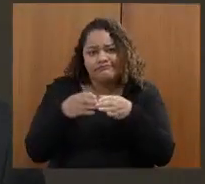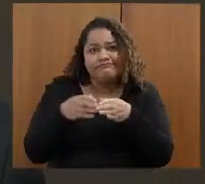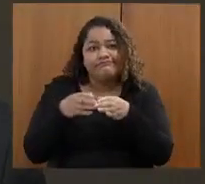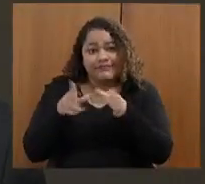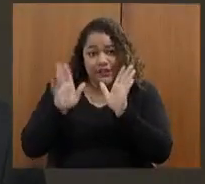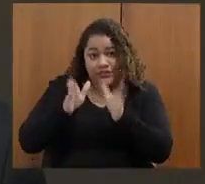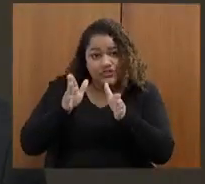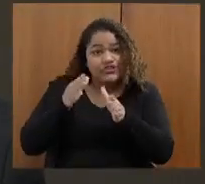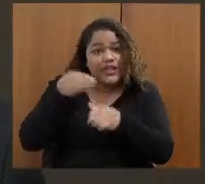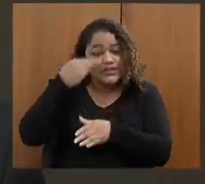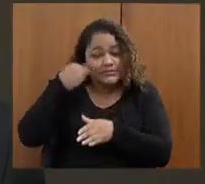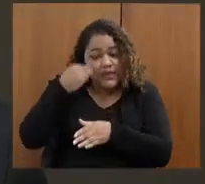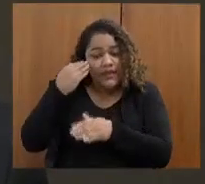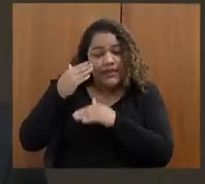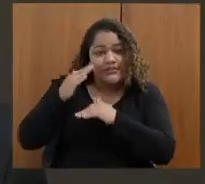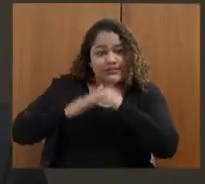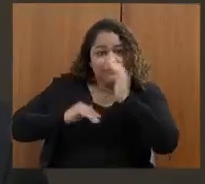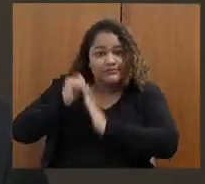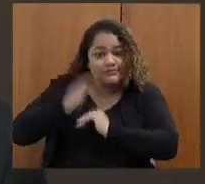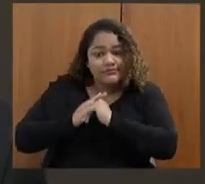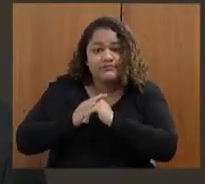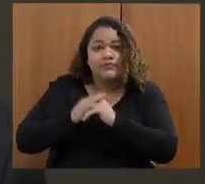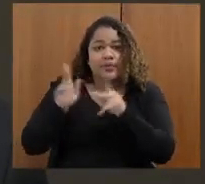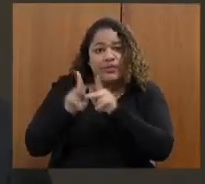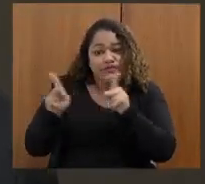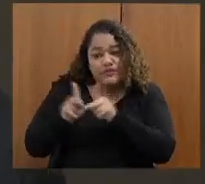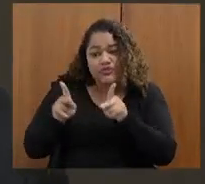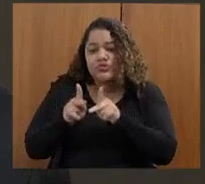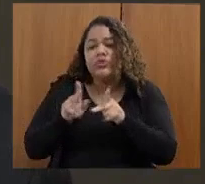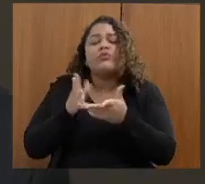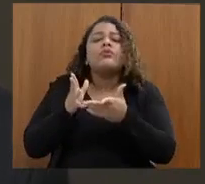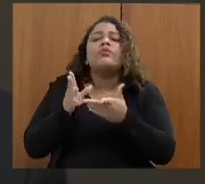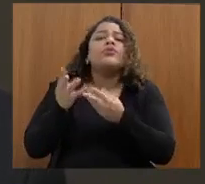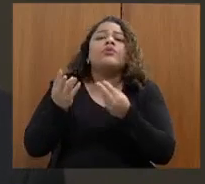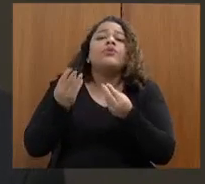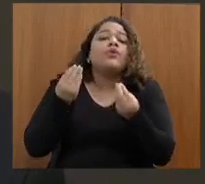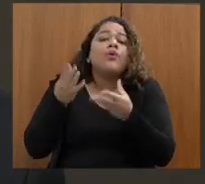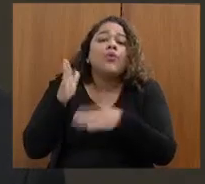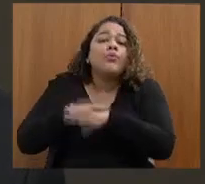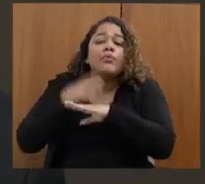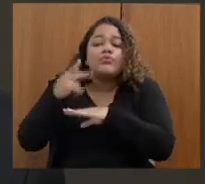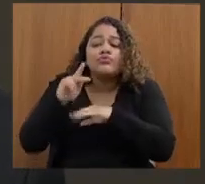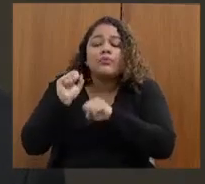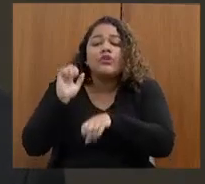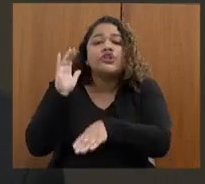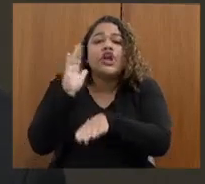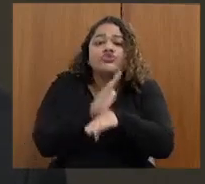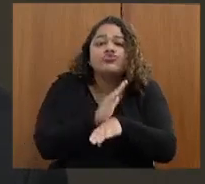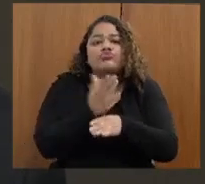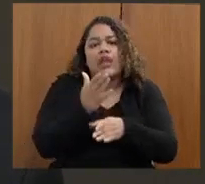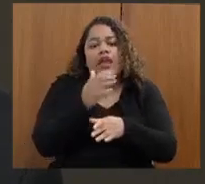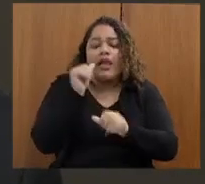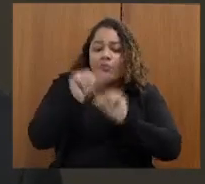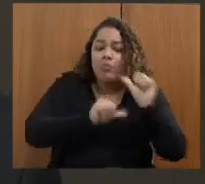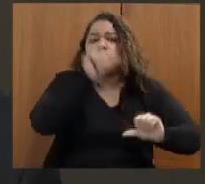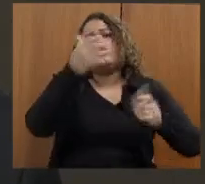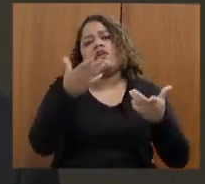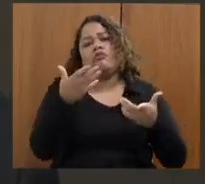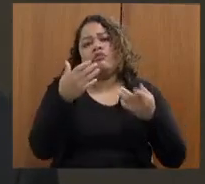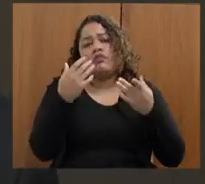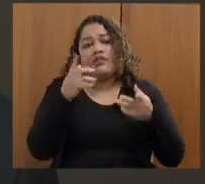junto à categoria para a gente poder aplicar efetivamente tanto piso como tá na